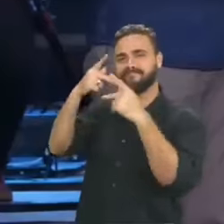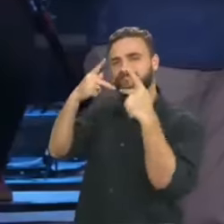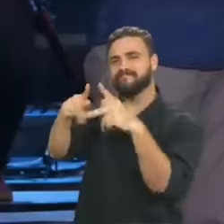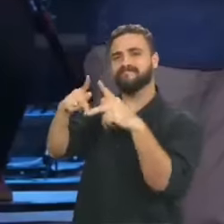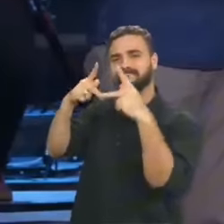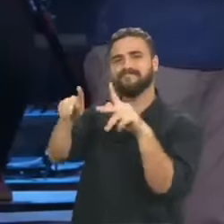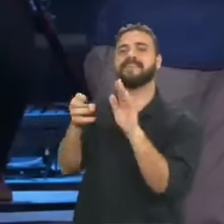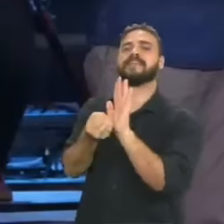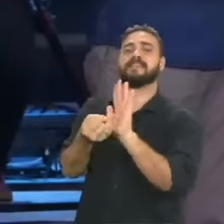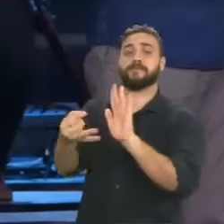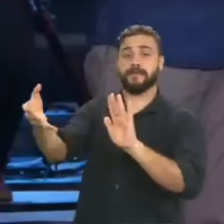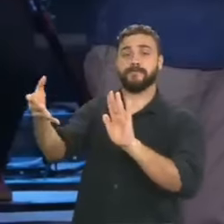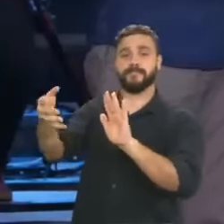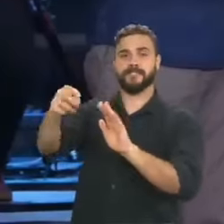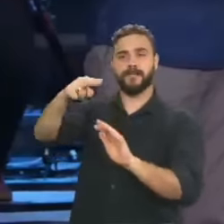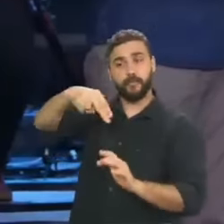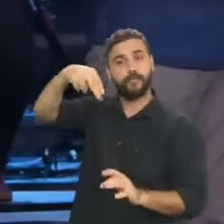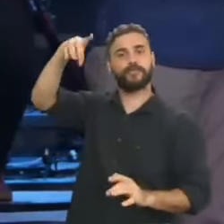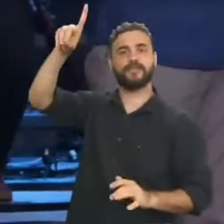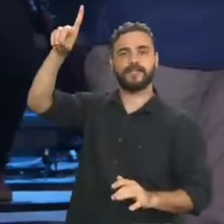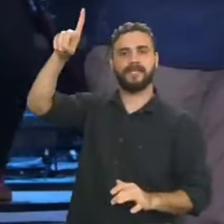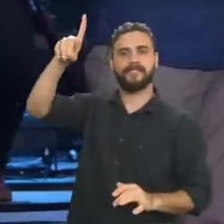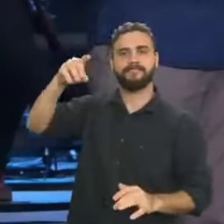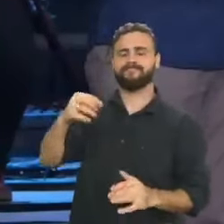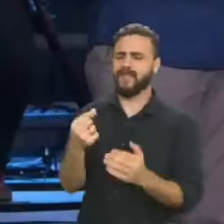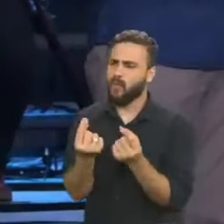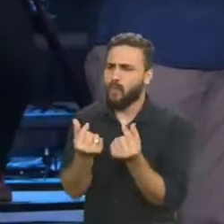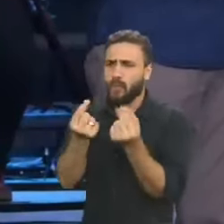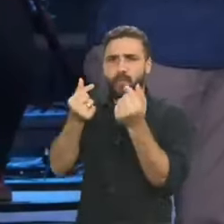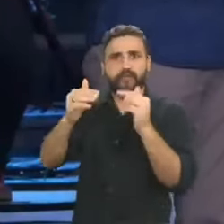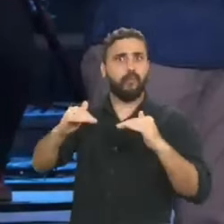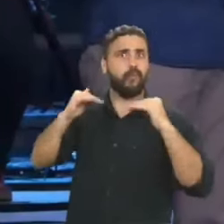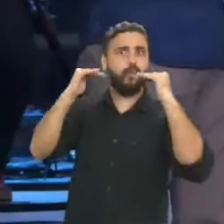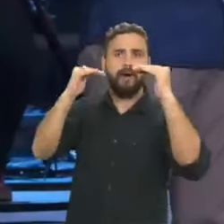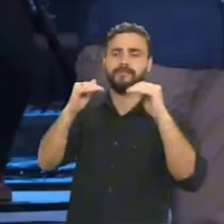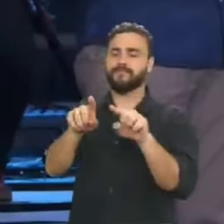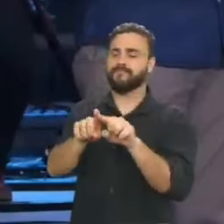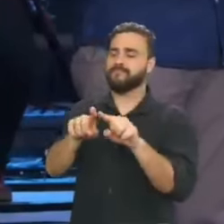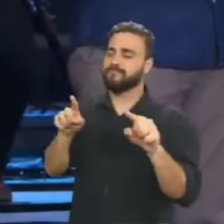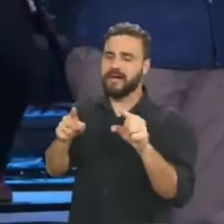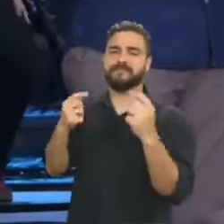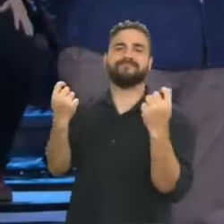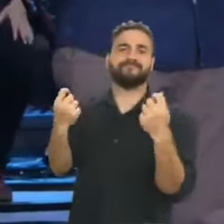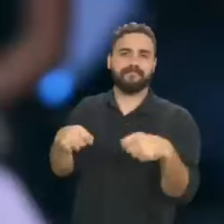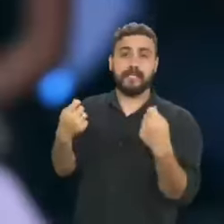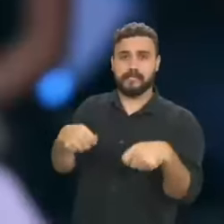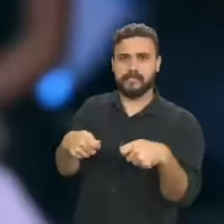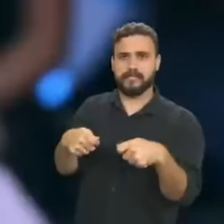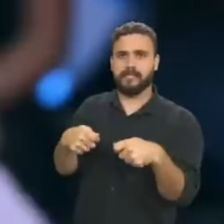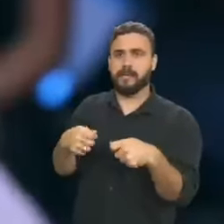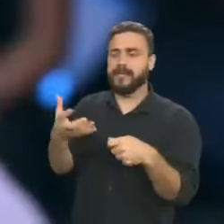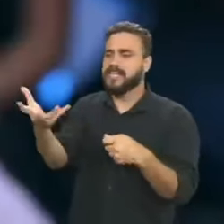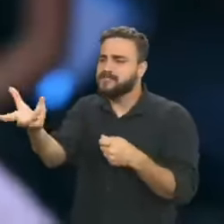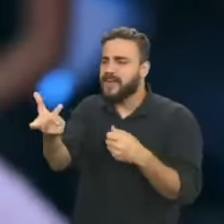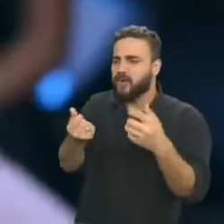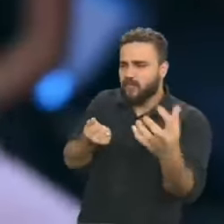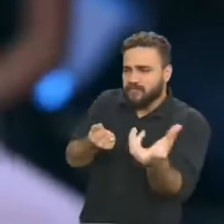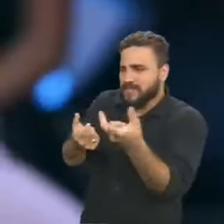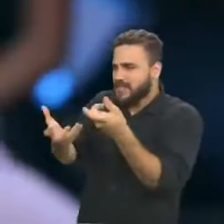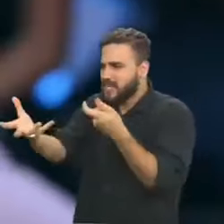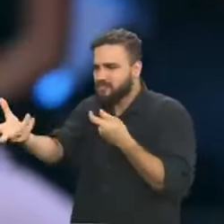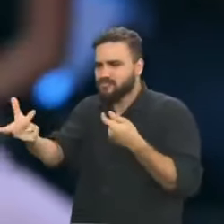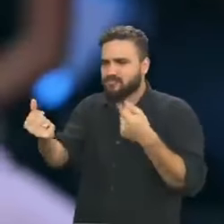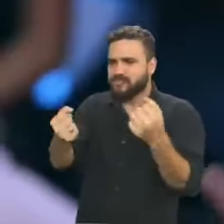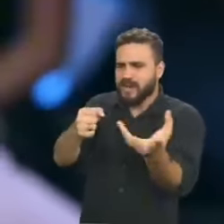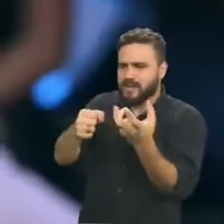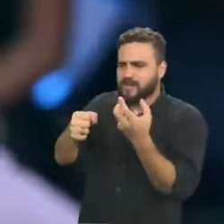muito desafiador. Ela tem um custo altíssimo, mas ela é a forma como a gente atrai aquelas comunidades, atrai a população. É como a gente leva o